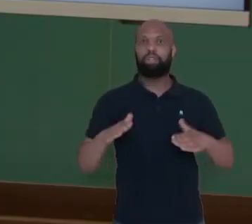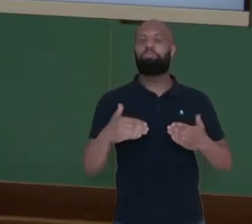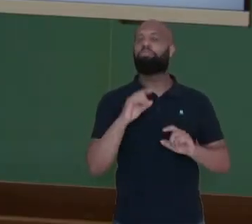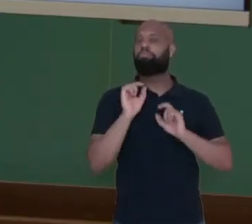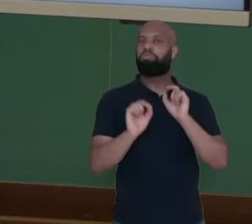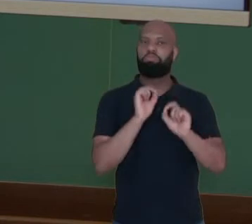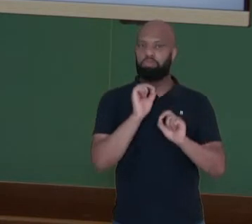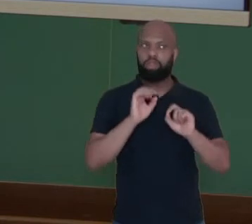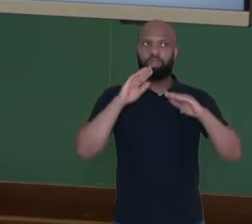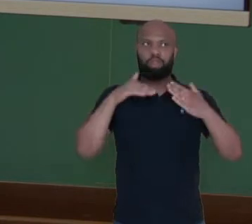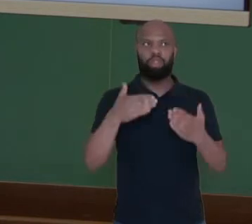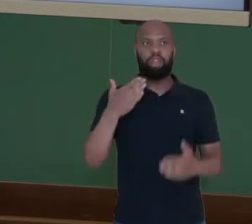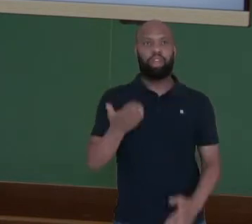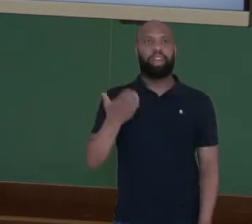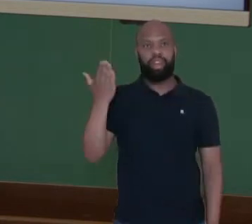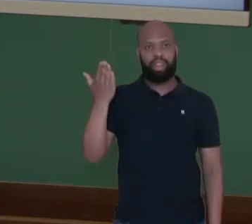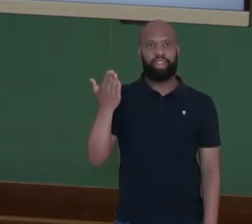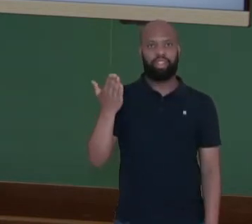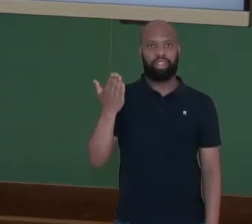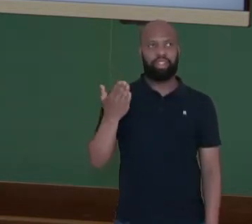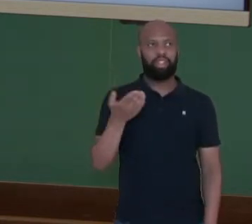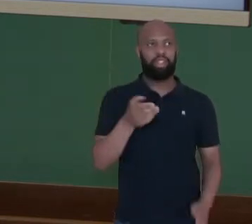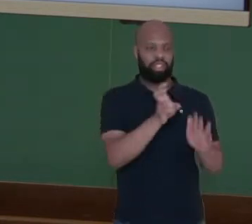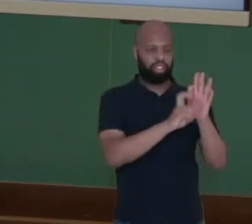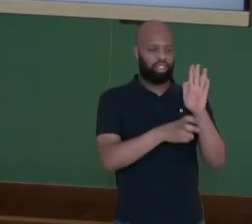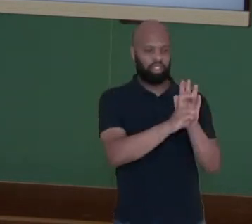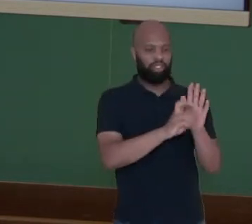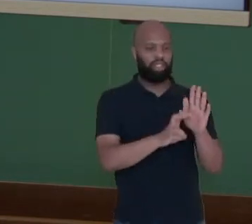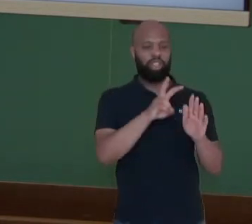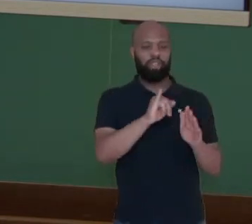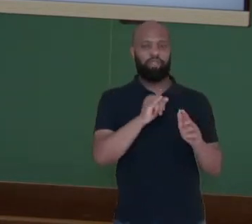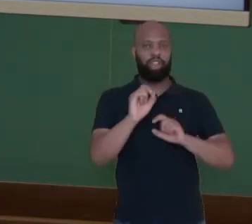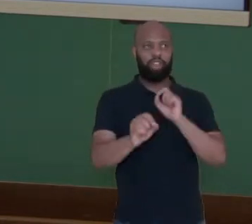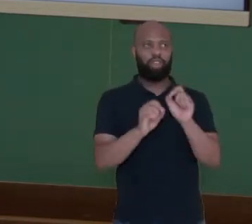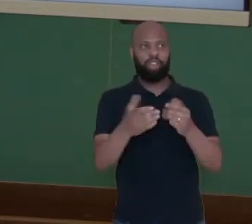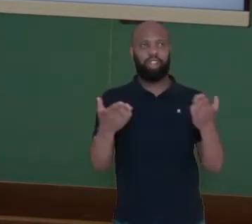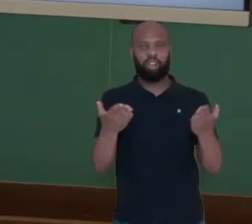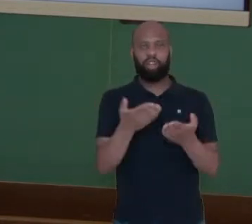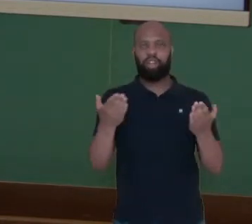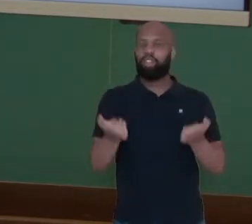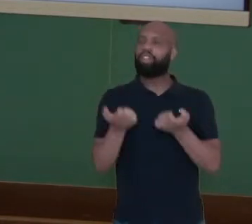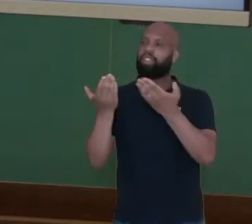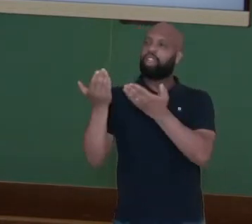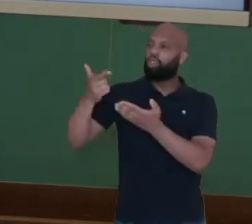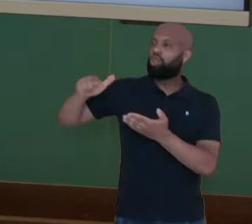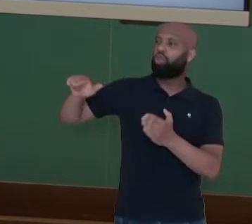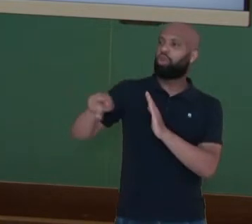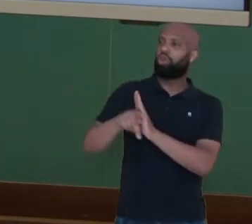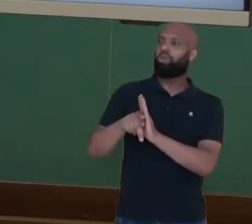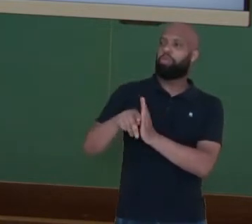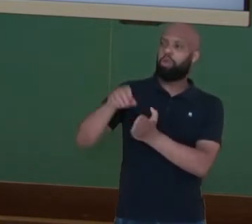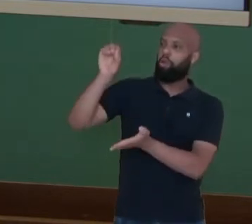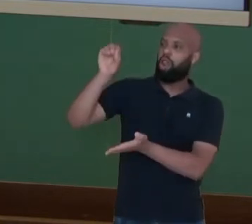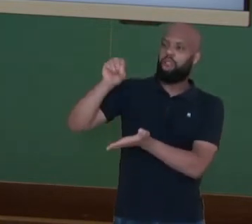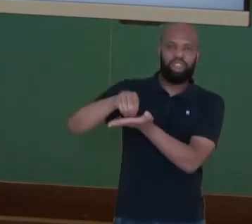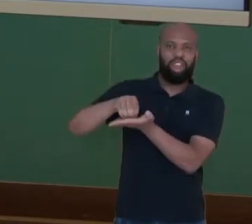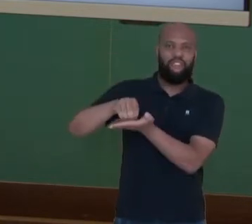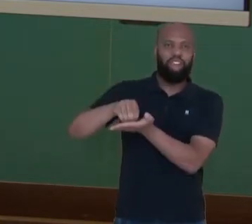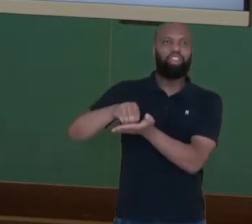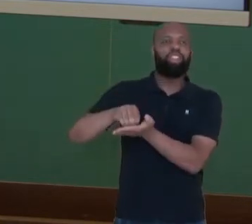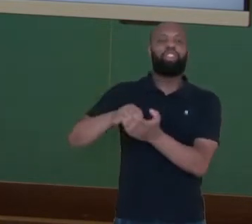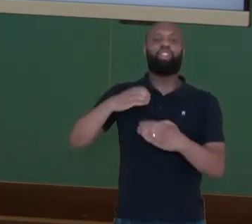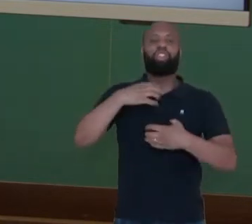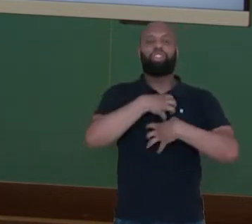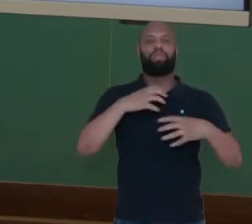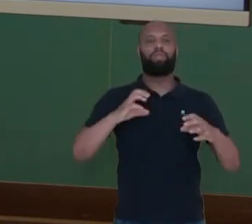querido, é que essa energia ela acaba sendo devolvida para a bolinha de maneira integral. Ou seja, a